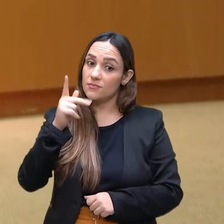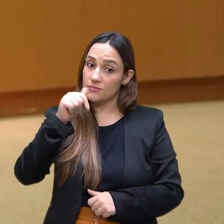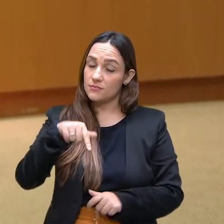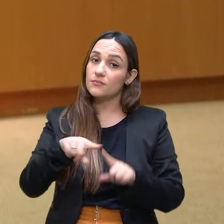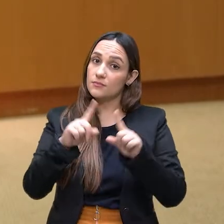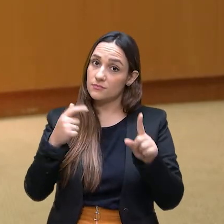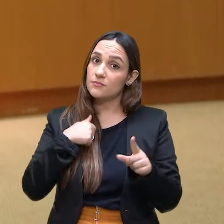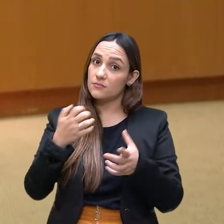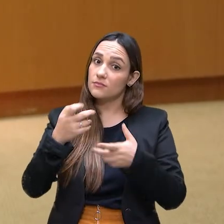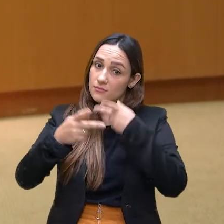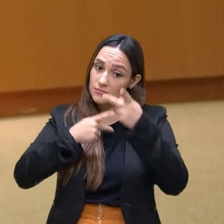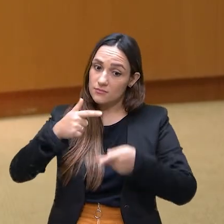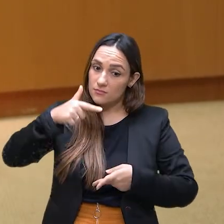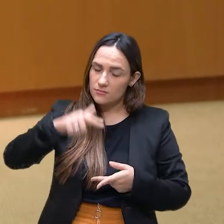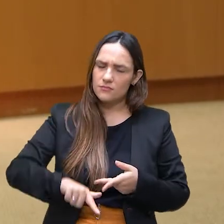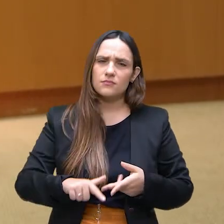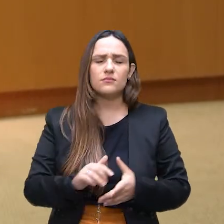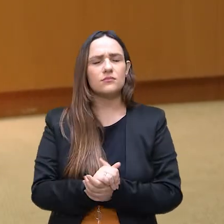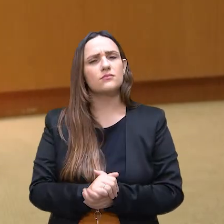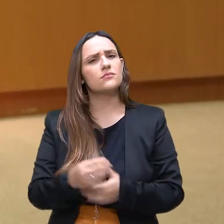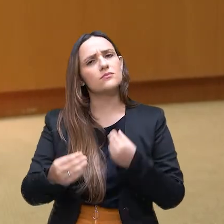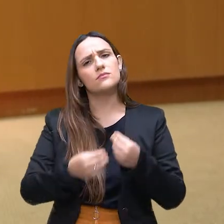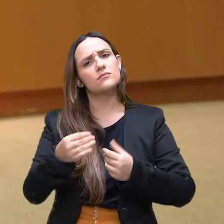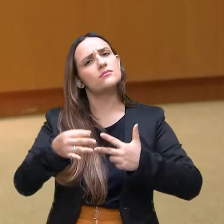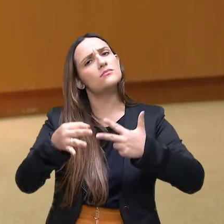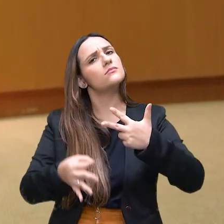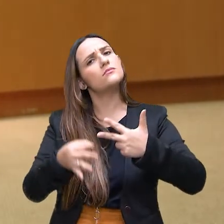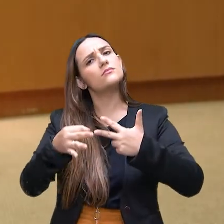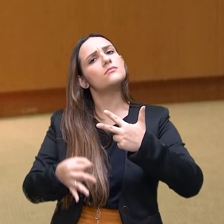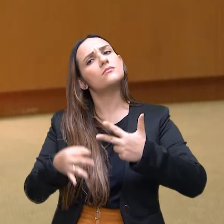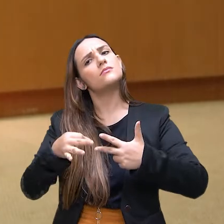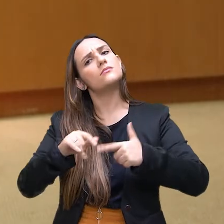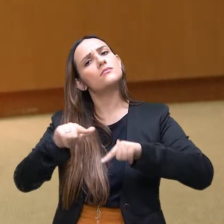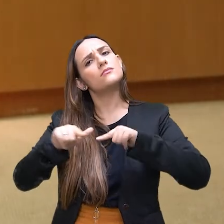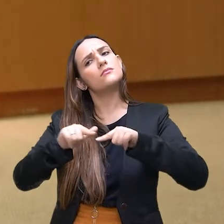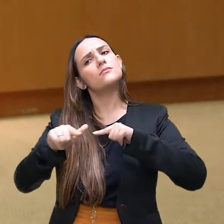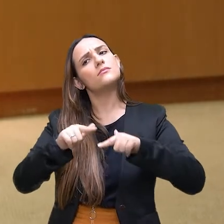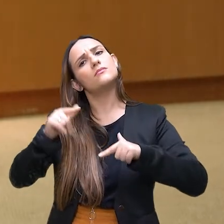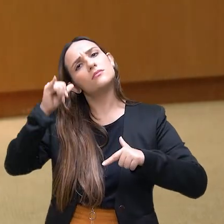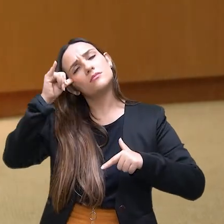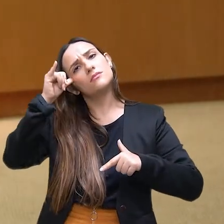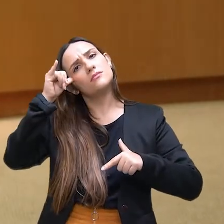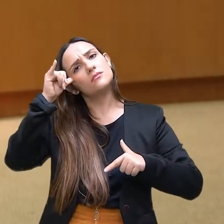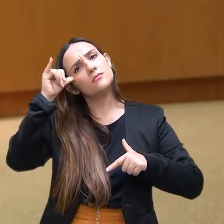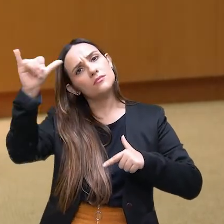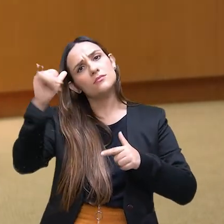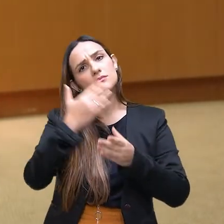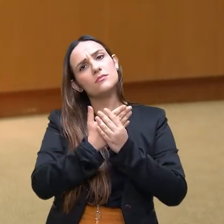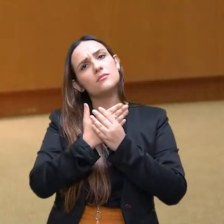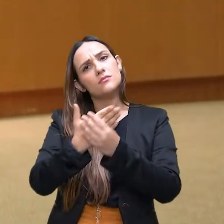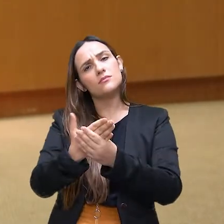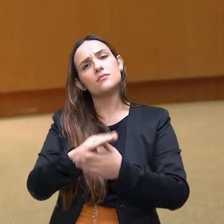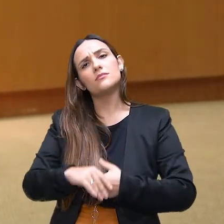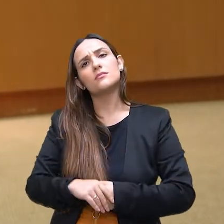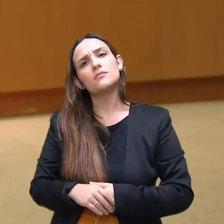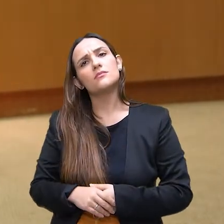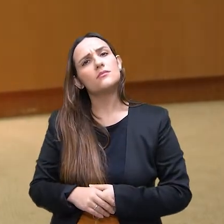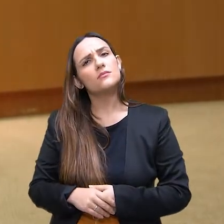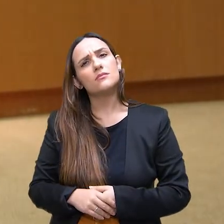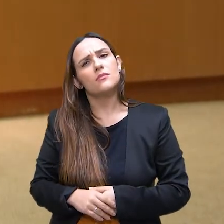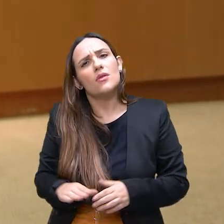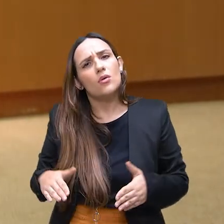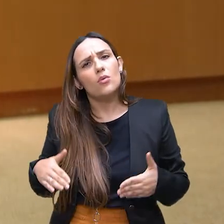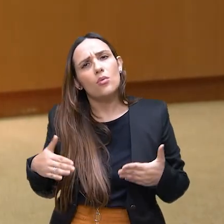né? Mas como o Judiciário de Mato Grosso do Sul tem trabalhado para evitar a judicialização da saúde?